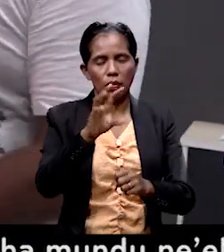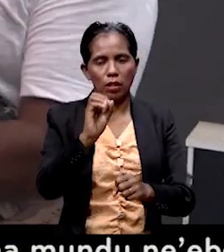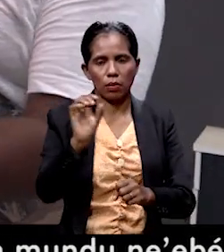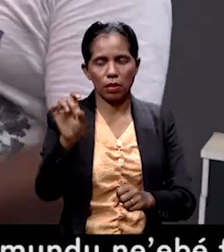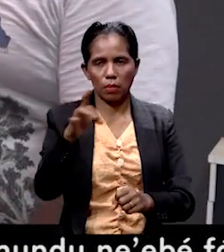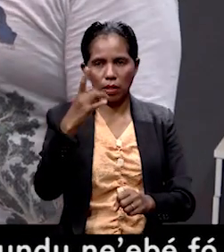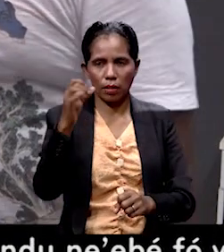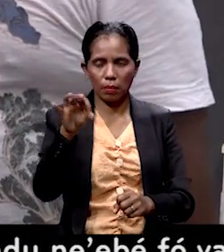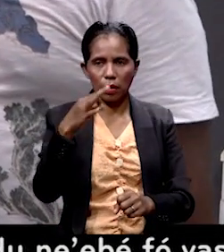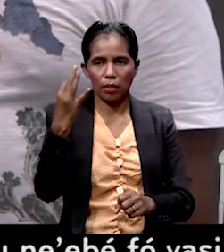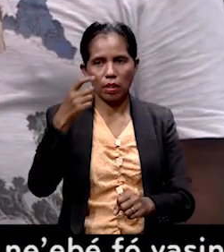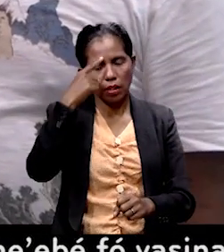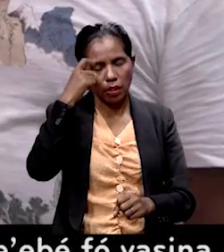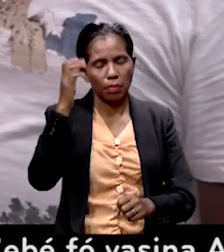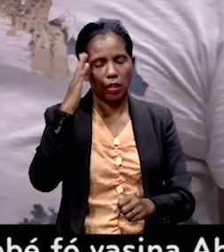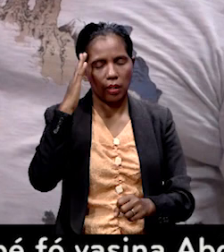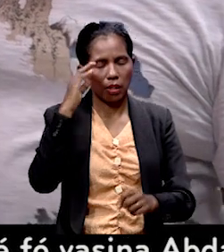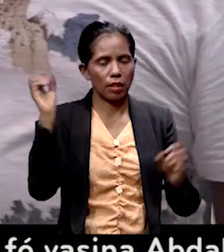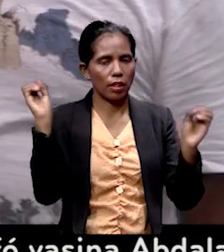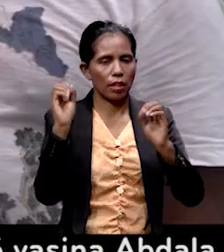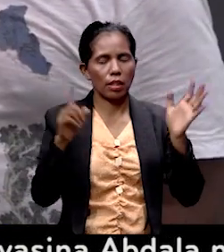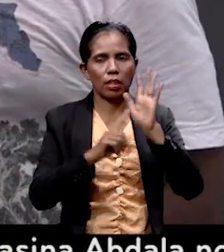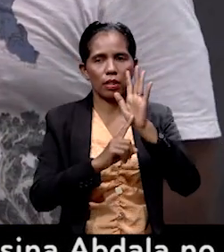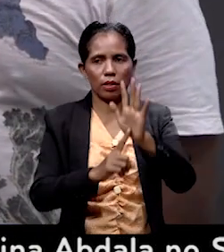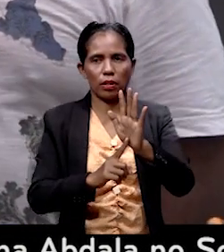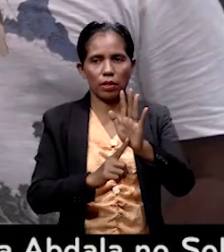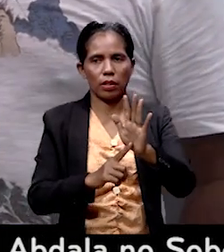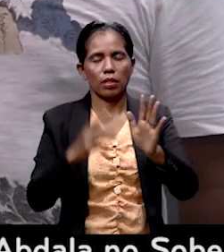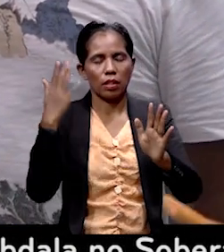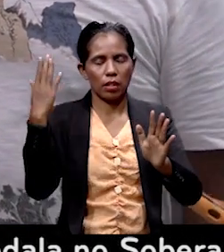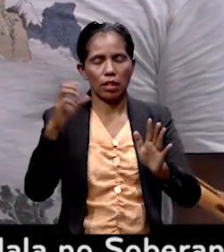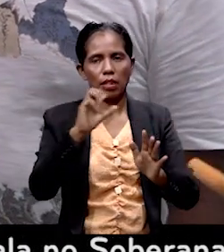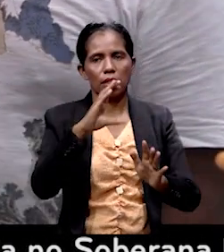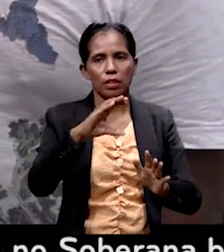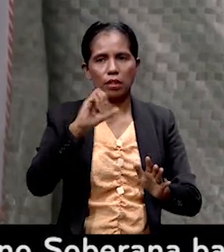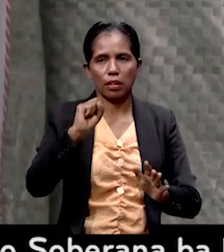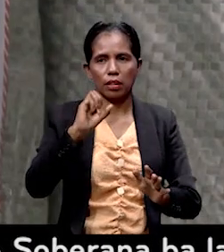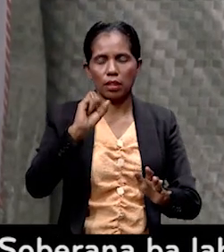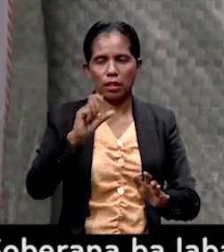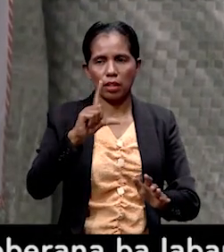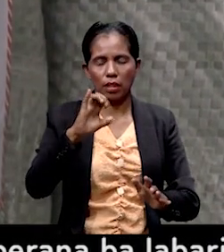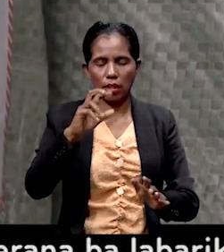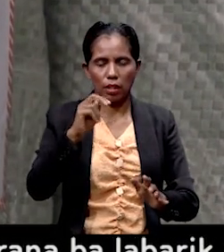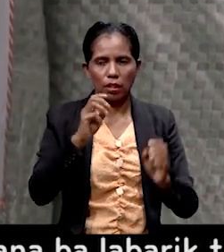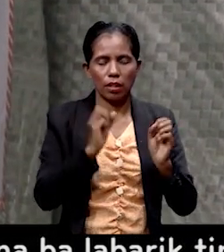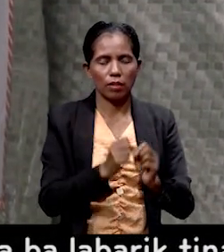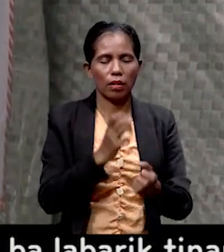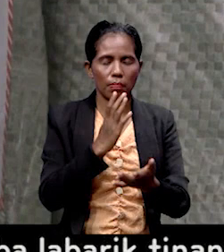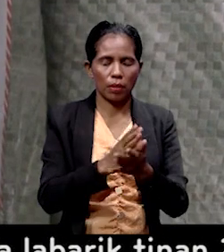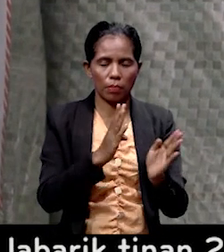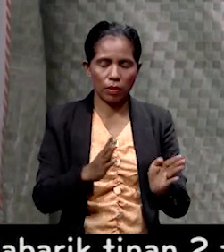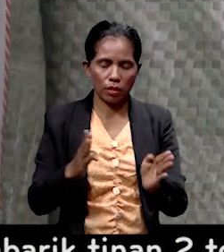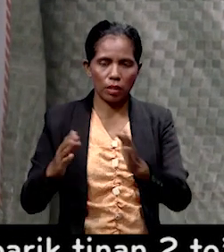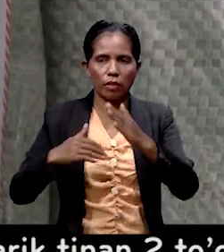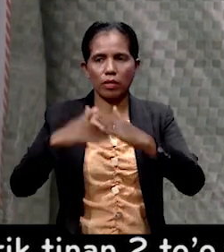resencia, tamba desconfia la ia transparência e a despesa Cheslink nian, hoidane prejudica processo estabelecimento